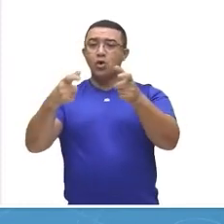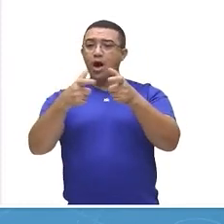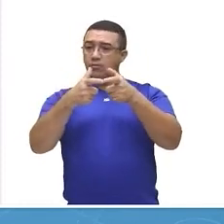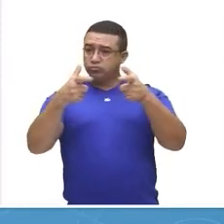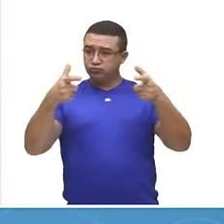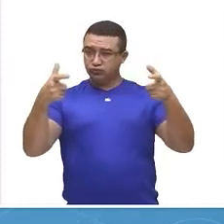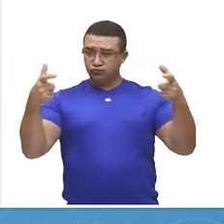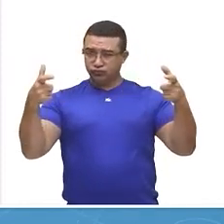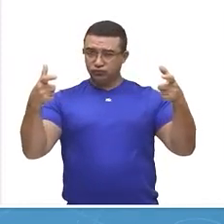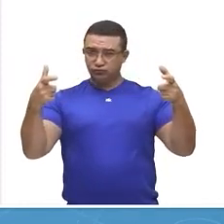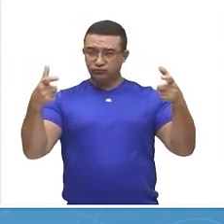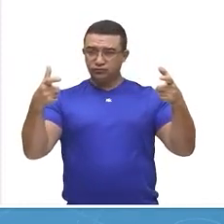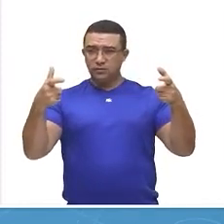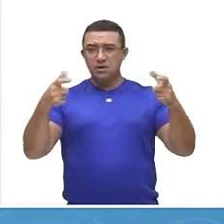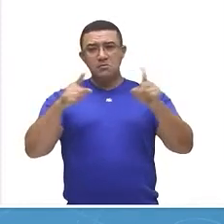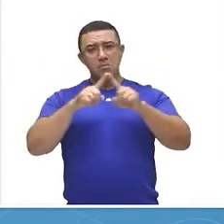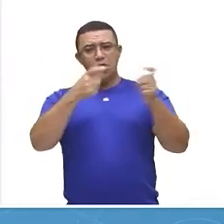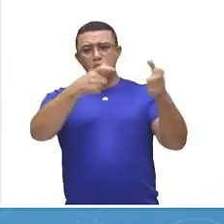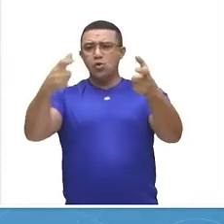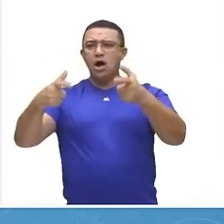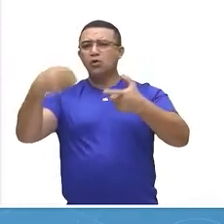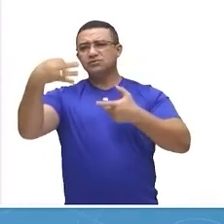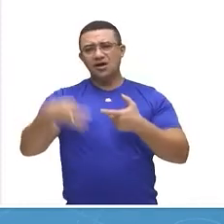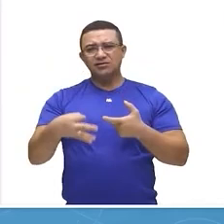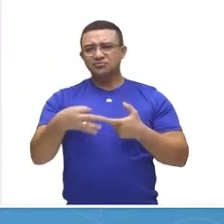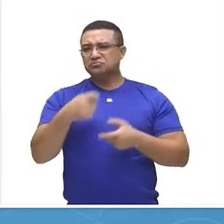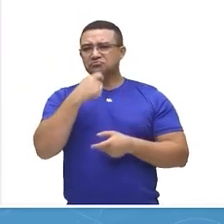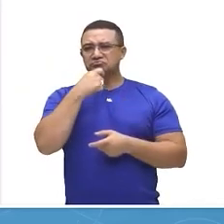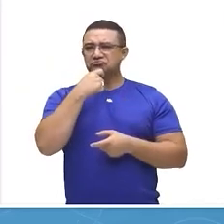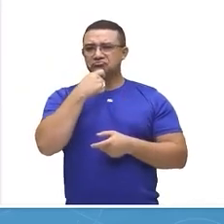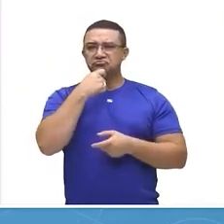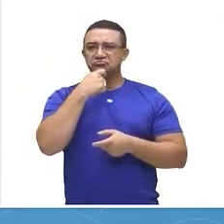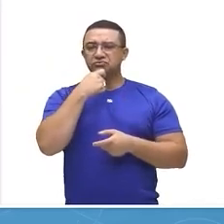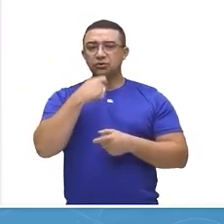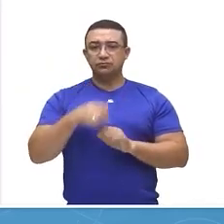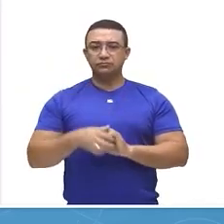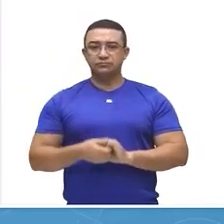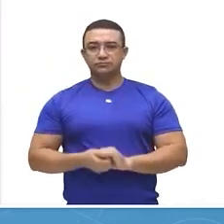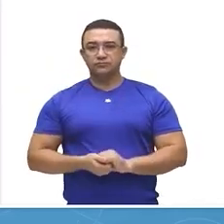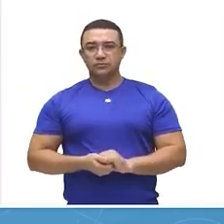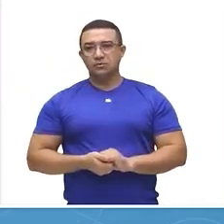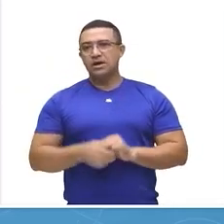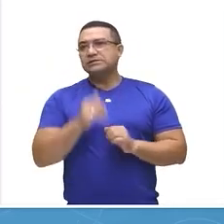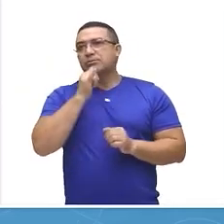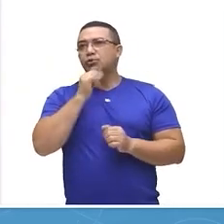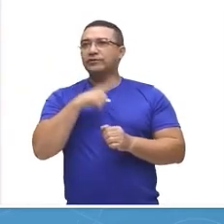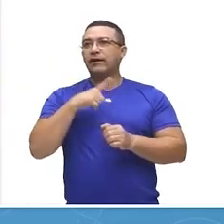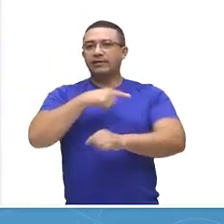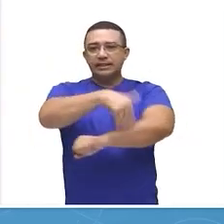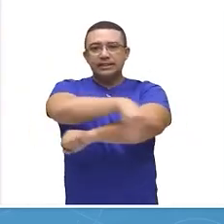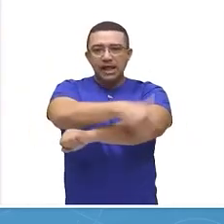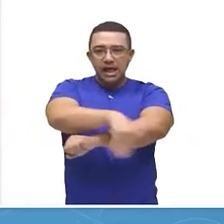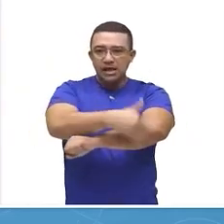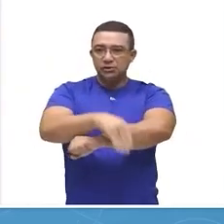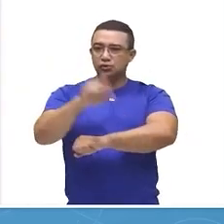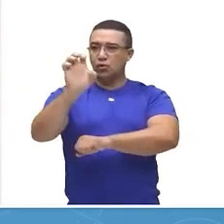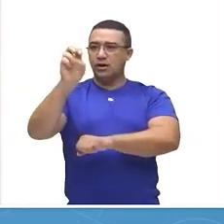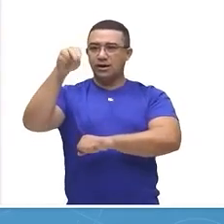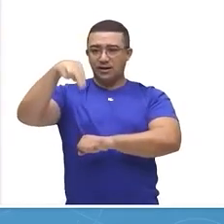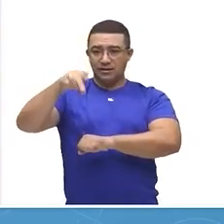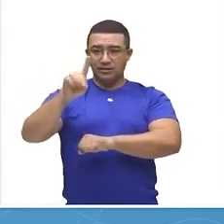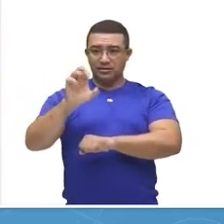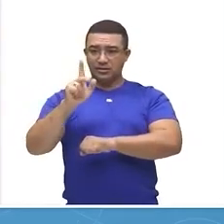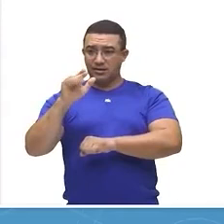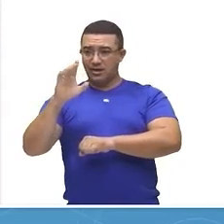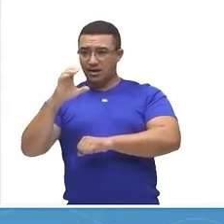é at, que é um local bem exato. Aquelas, por exemplo, que possuem um endereço, né? Locais bem exatos. Também não é esse tipo de